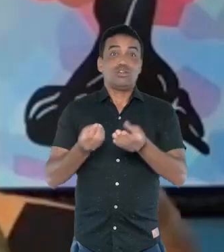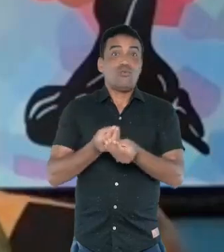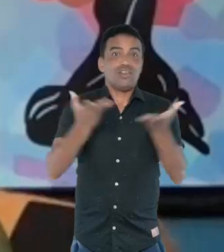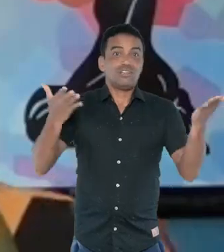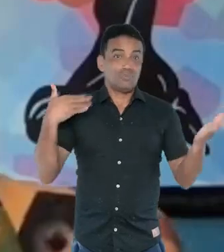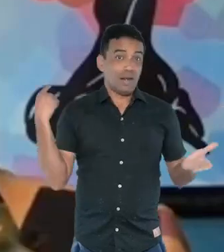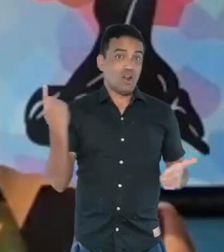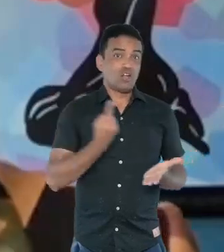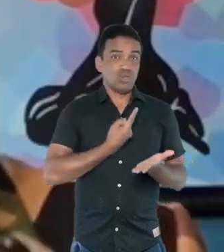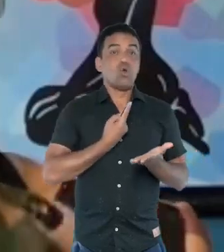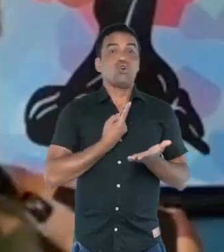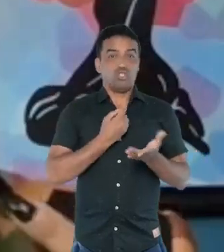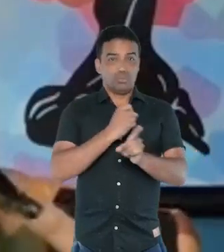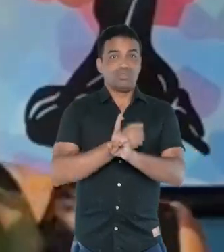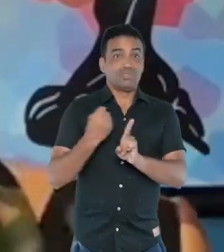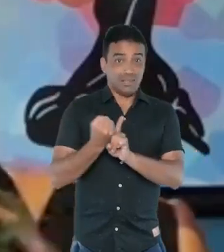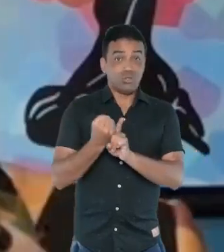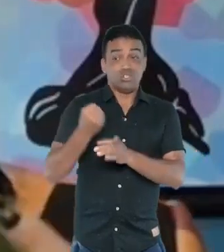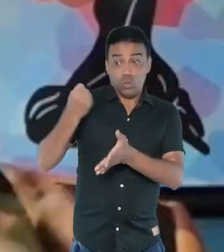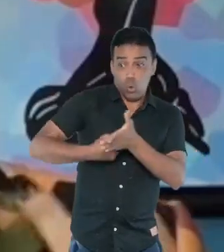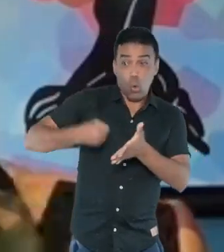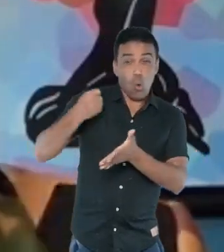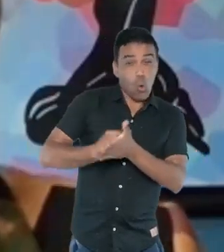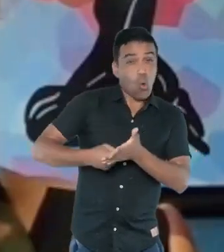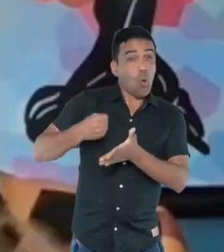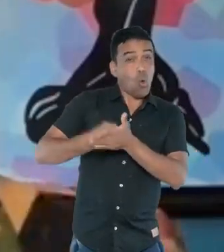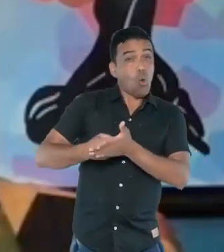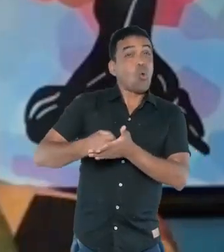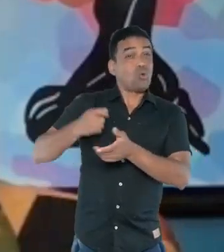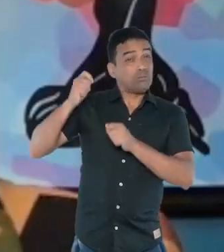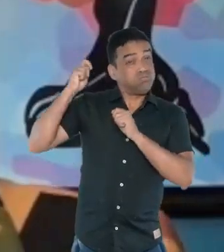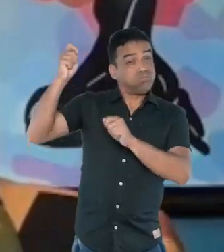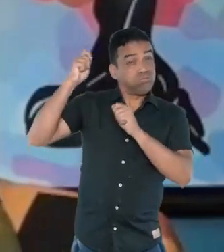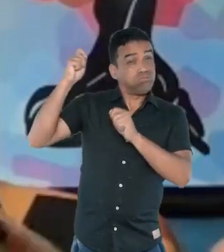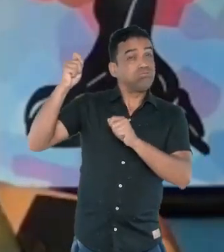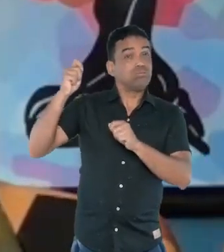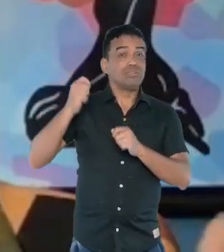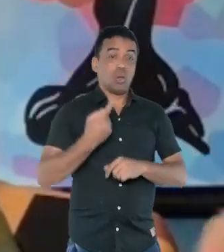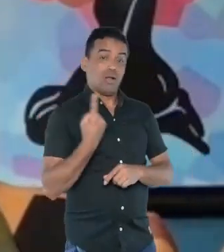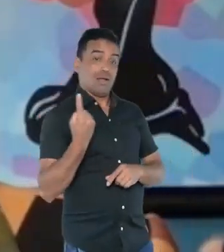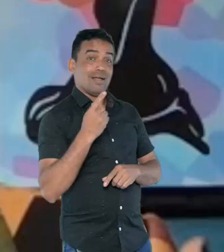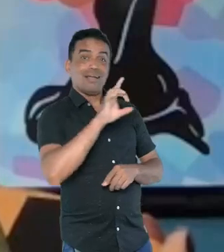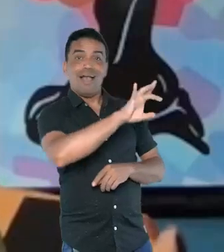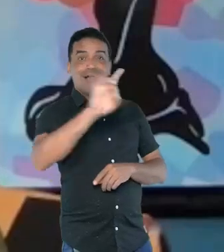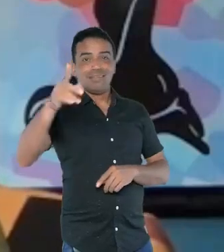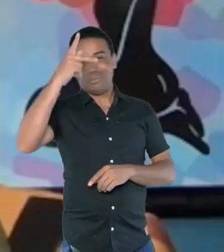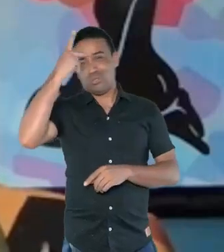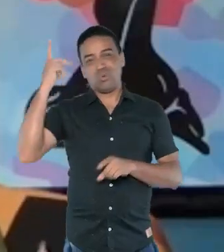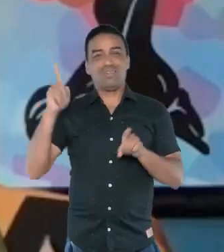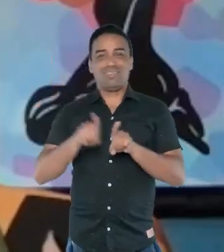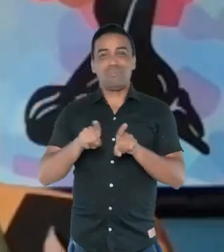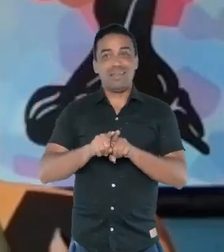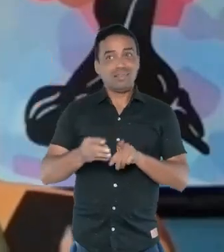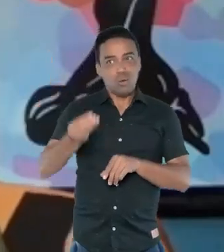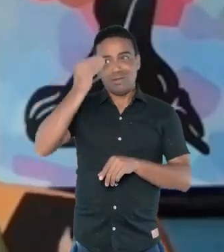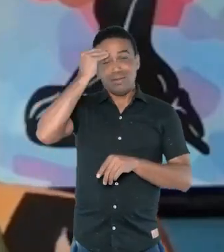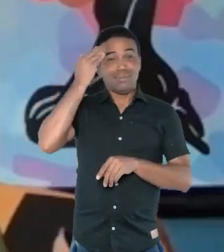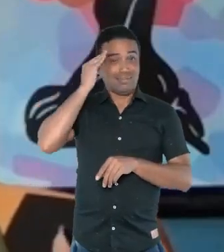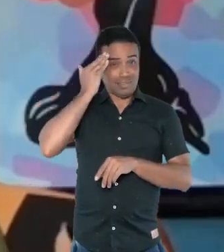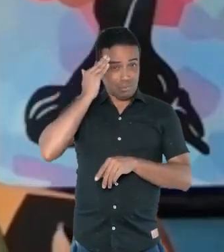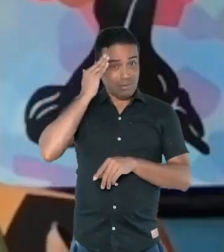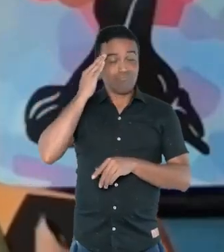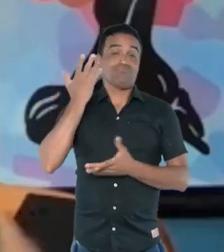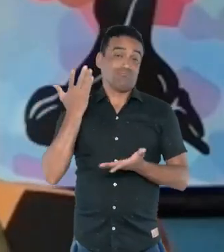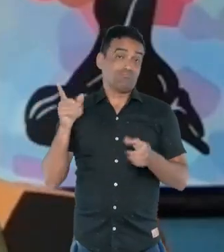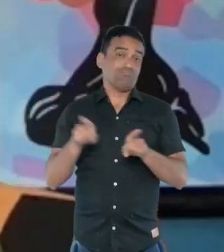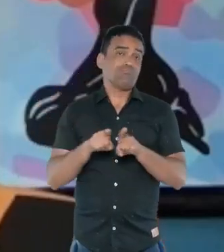lutas coletivas, de empenhos individuais também. Ter o entendimento disso nos